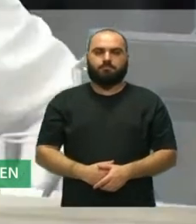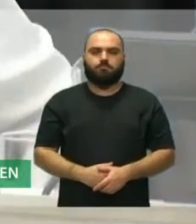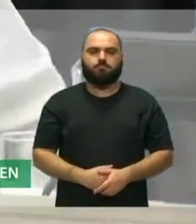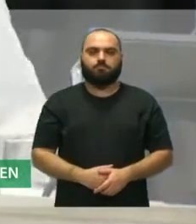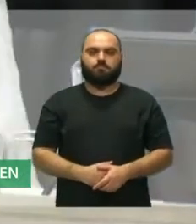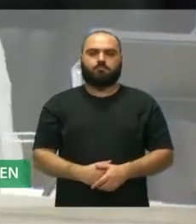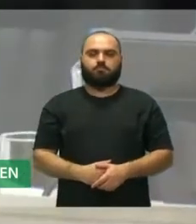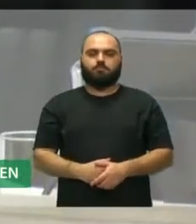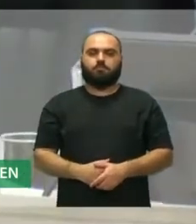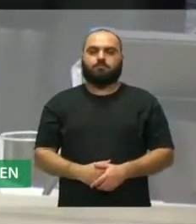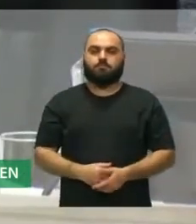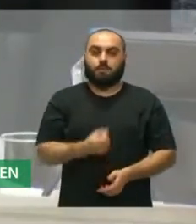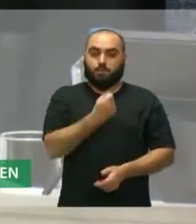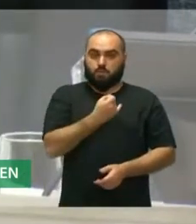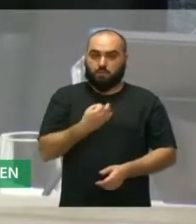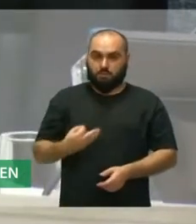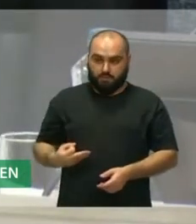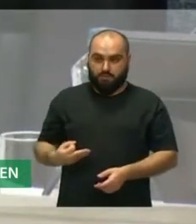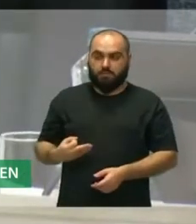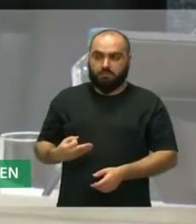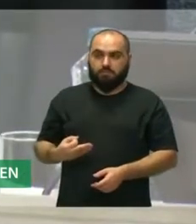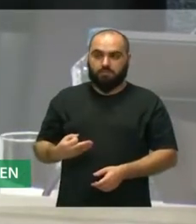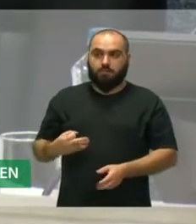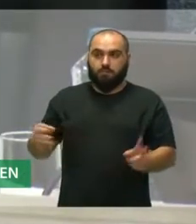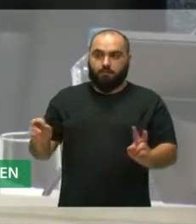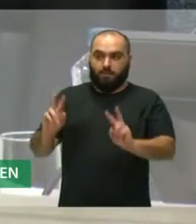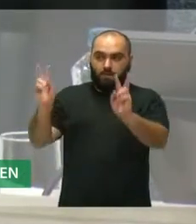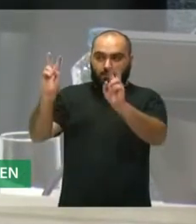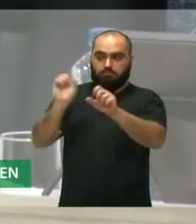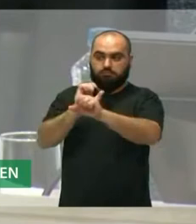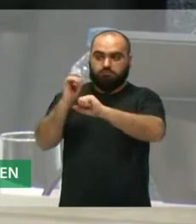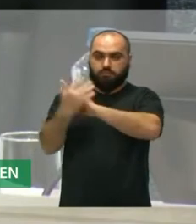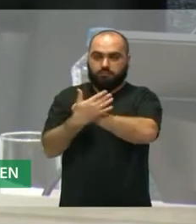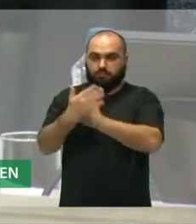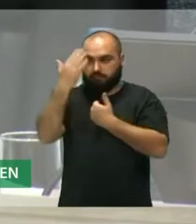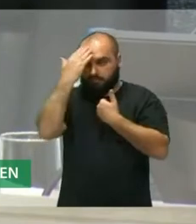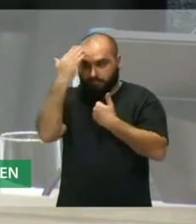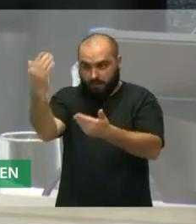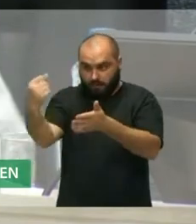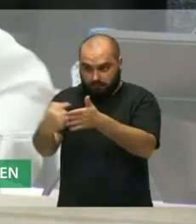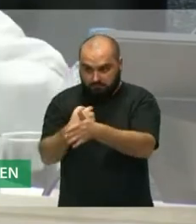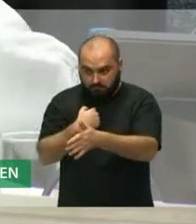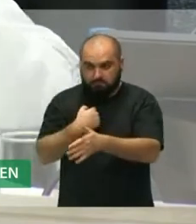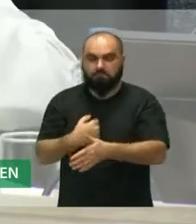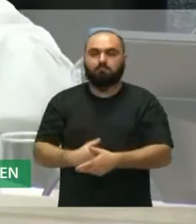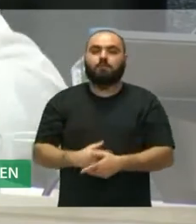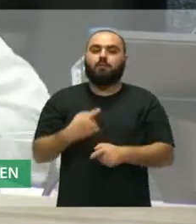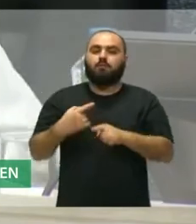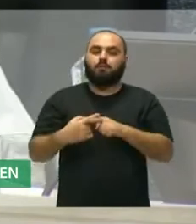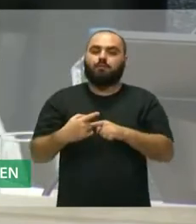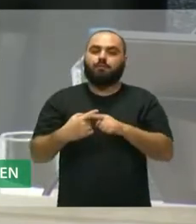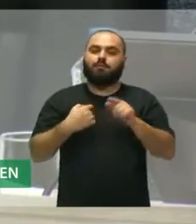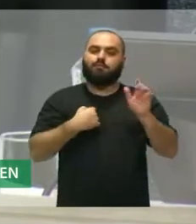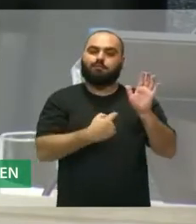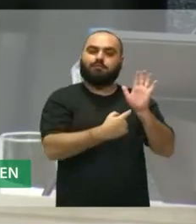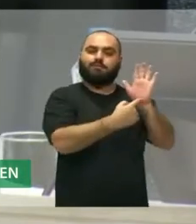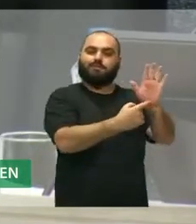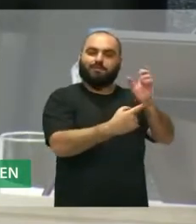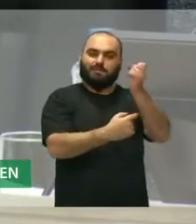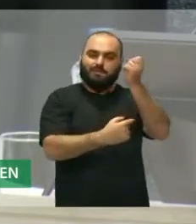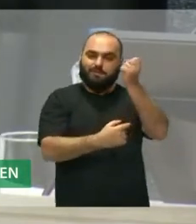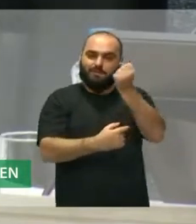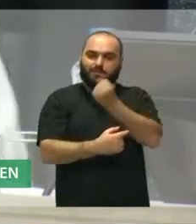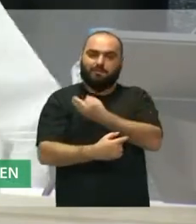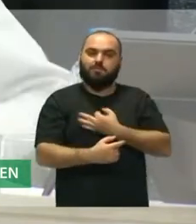relação aos números aos valores aportados na pandemia, eu até agradeço a pergunta, porque eu trouxe aqui os números, mas eu me esqueci de